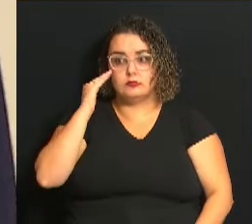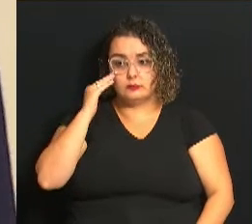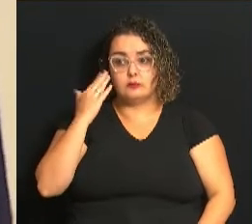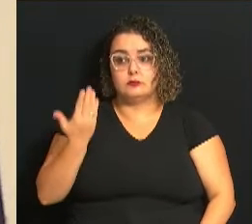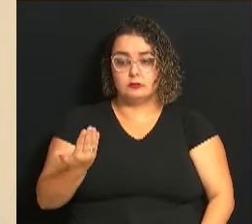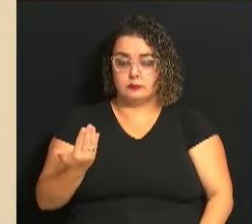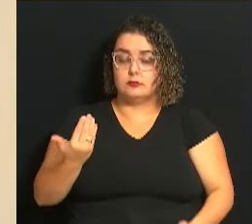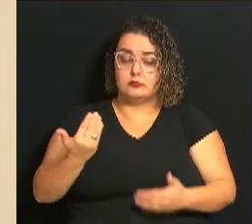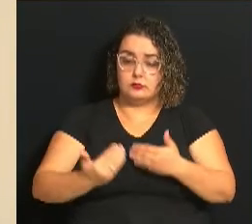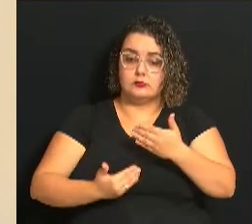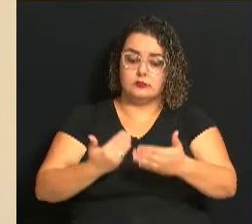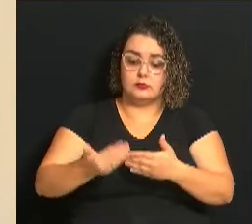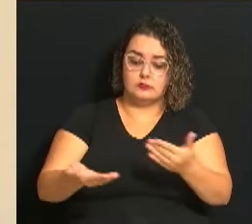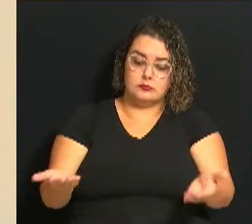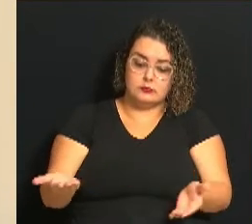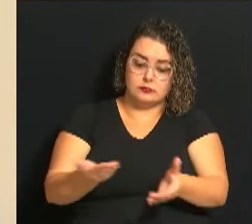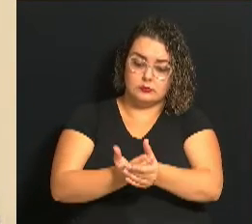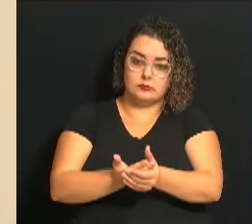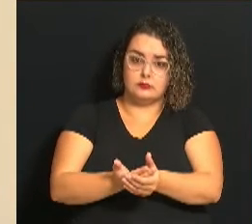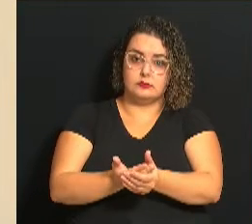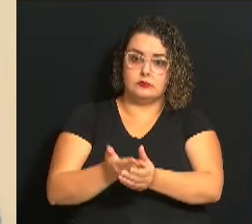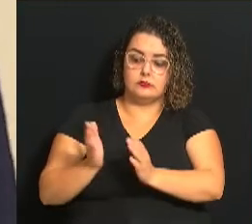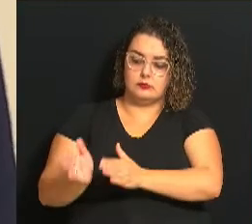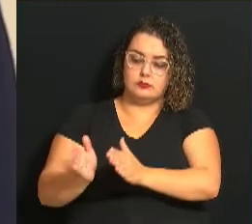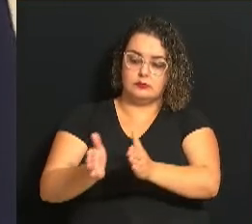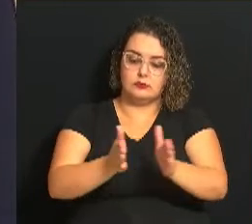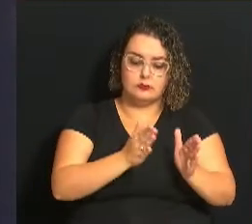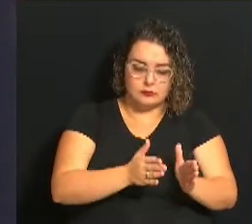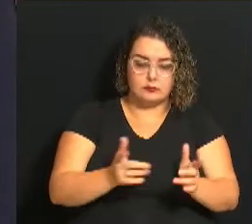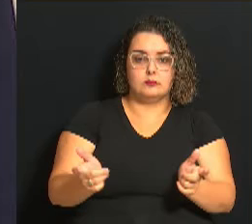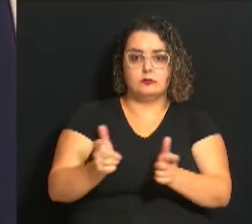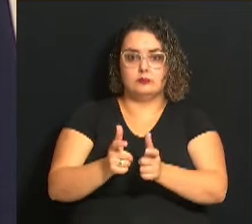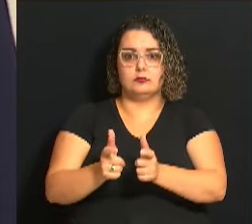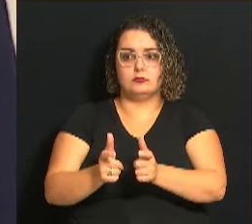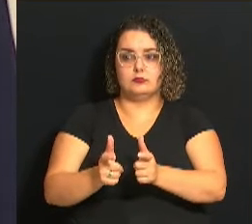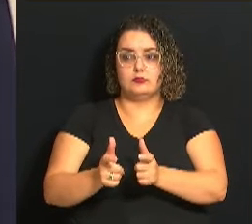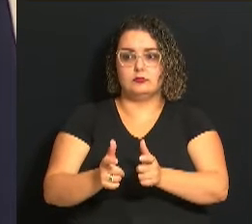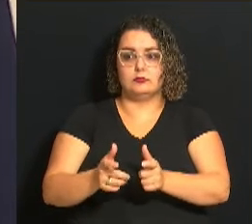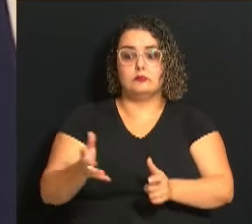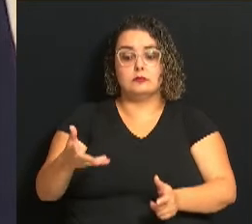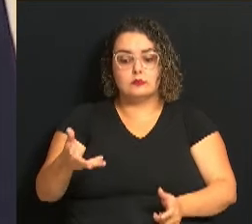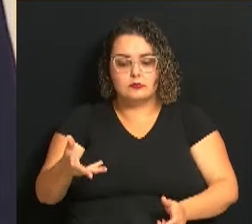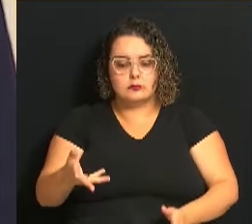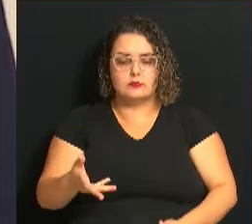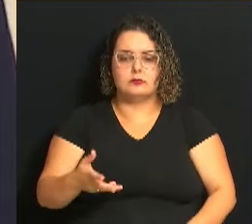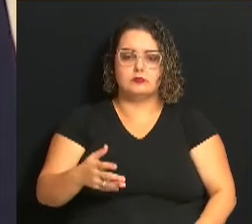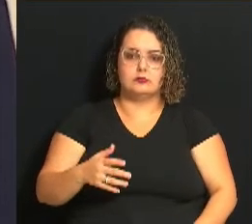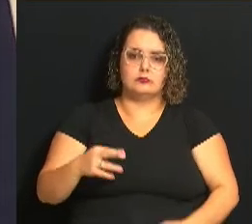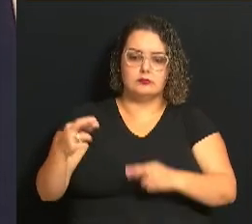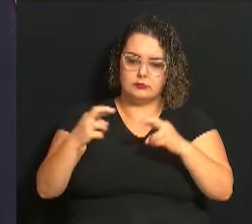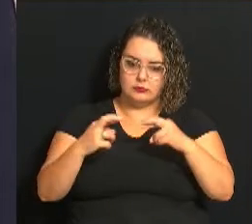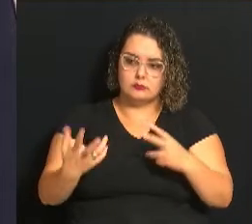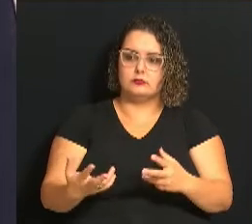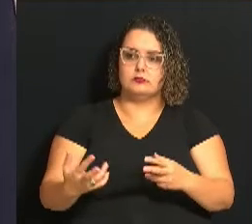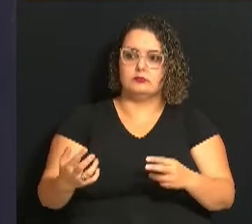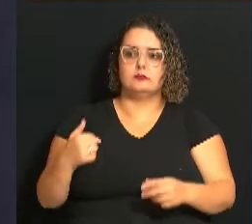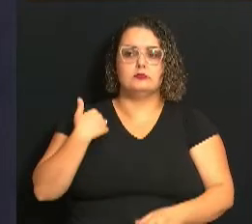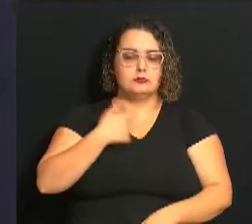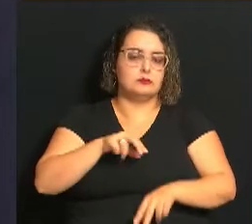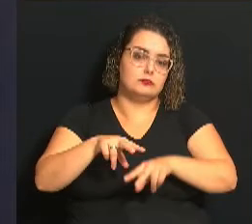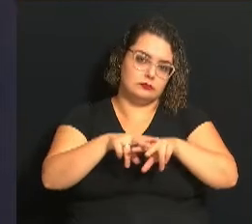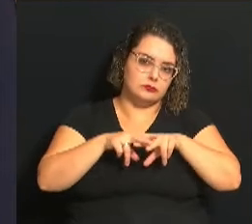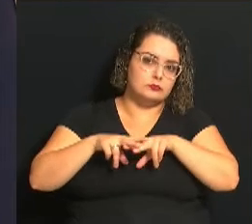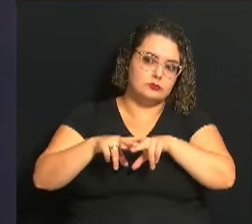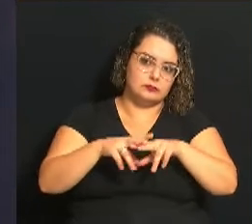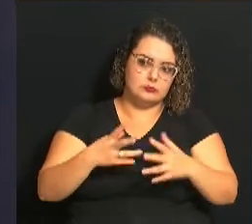processo, ele tendo um fluxo menor, ele acaba dando uma celeridade na análise. Então, a gente está empenhado nessa revisão e a